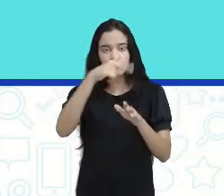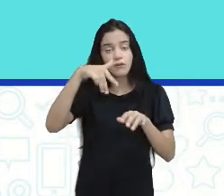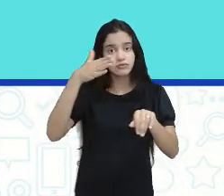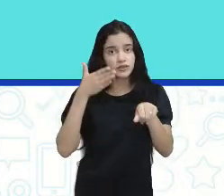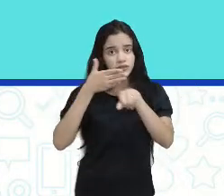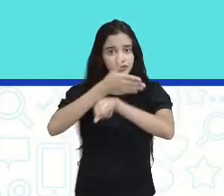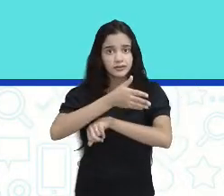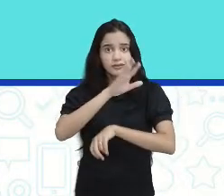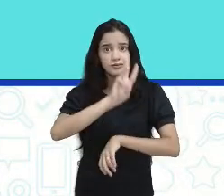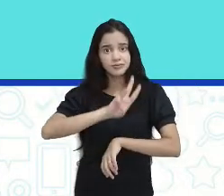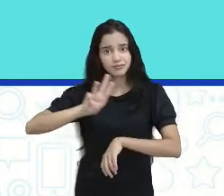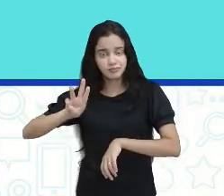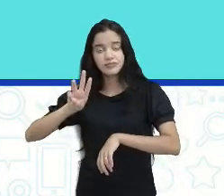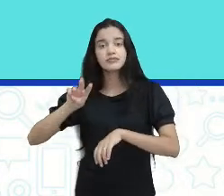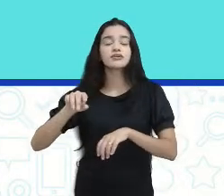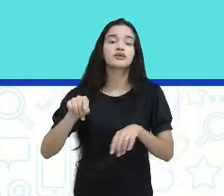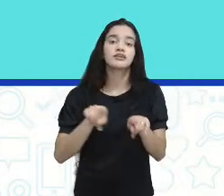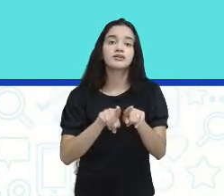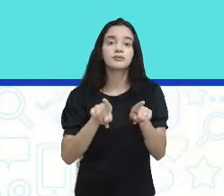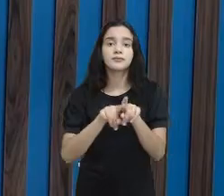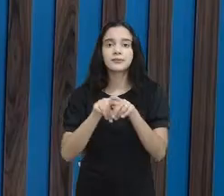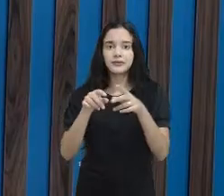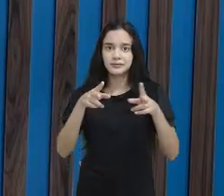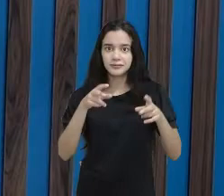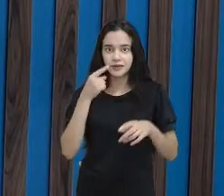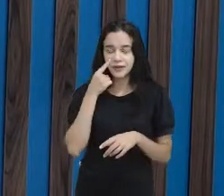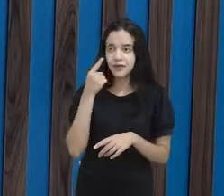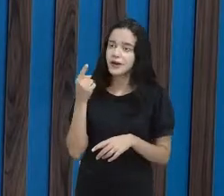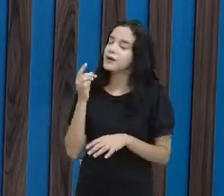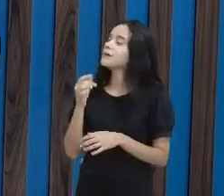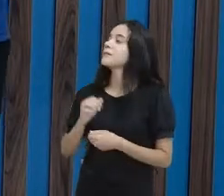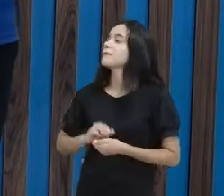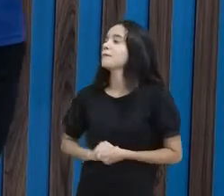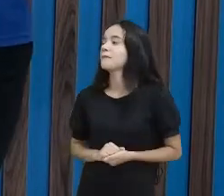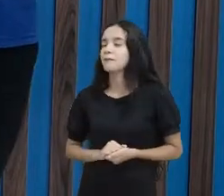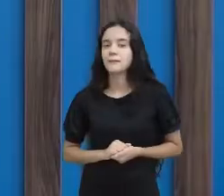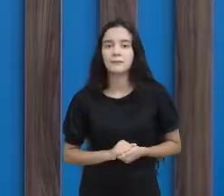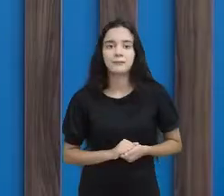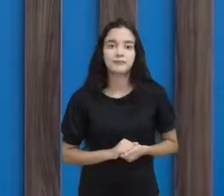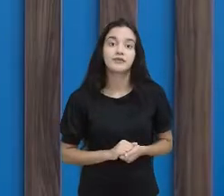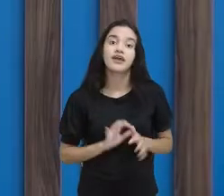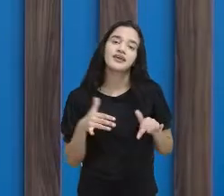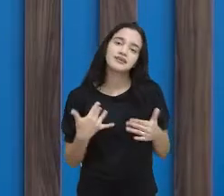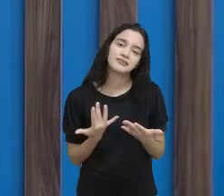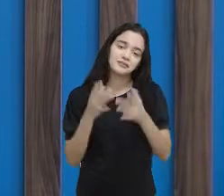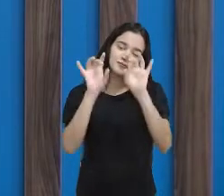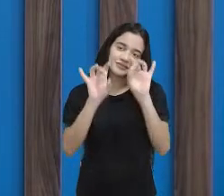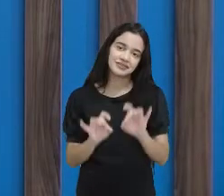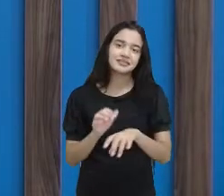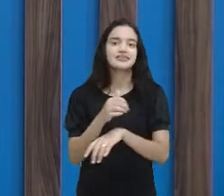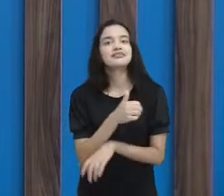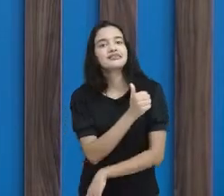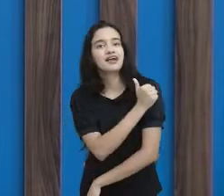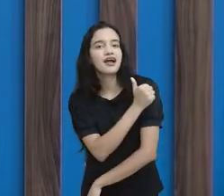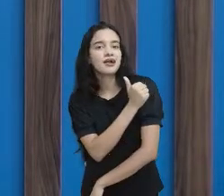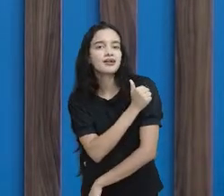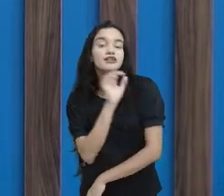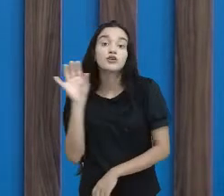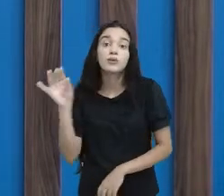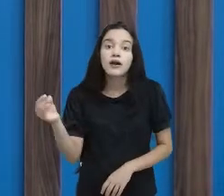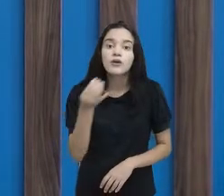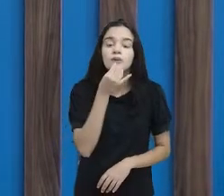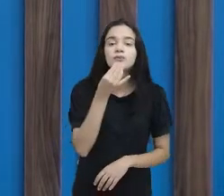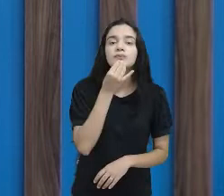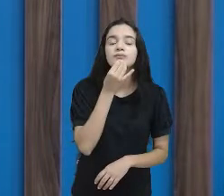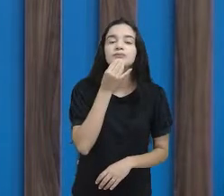acessar o site lá e conferir. Professor, suas considerações, por favor? Então, meus queridos alunos do 9º ano, ó, mais uma